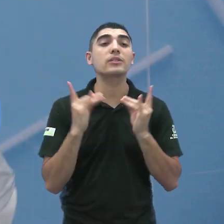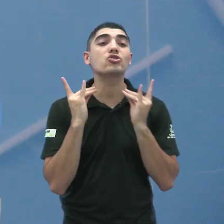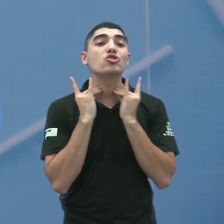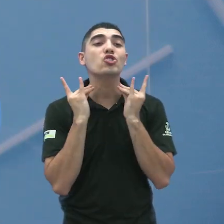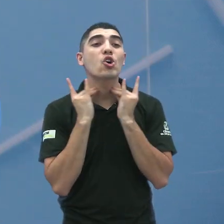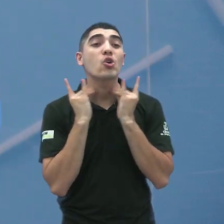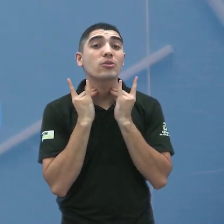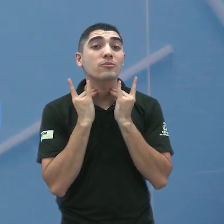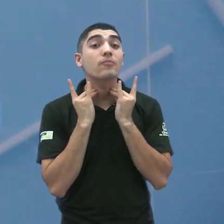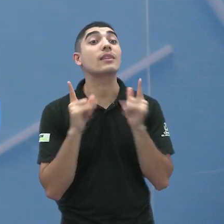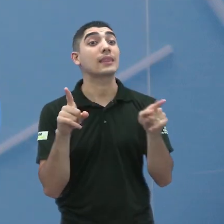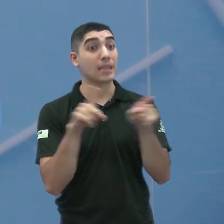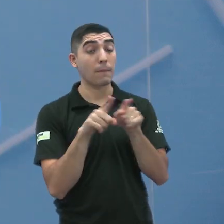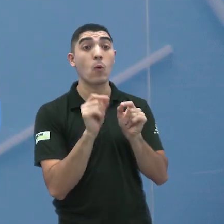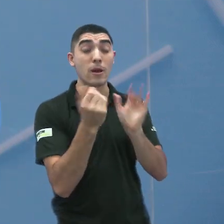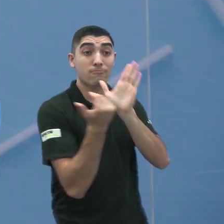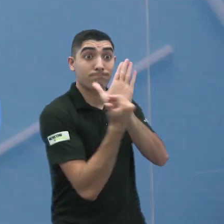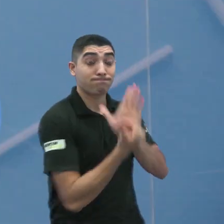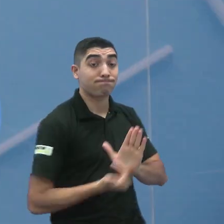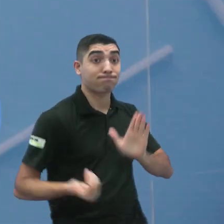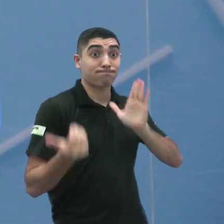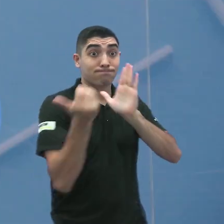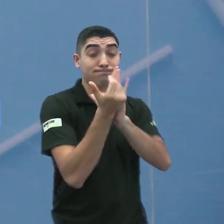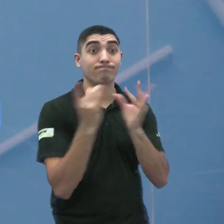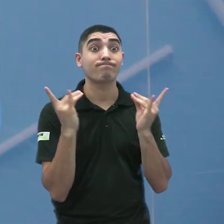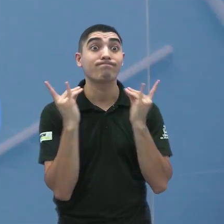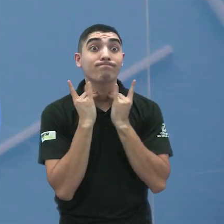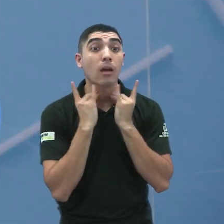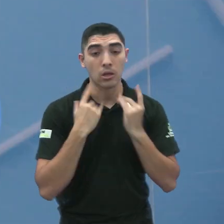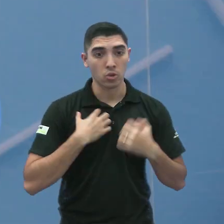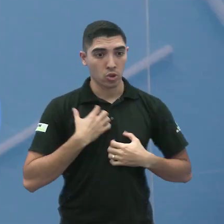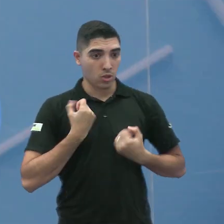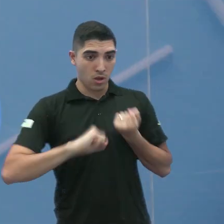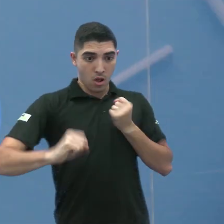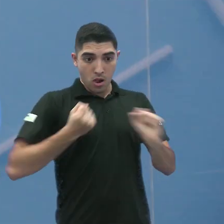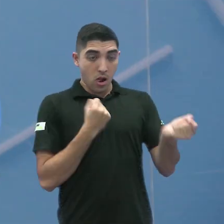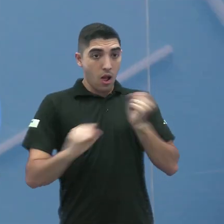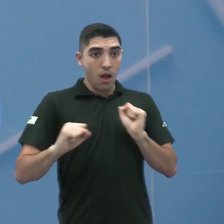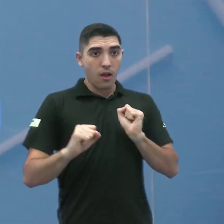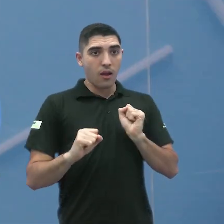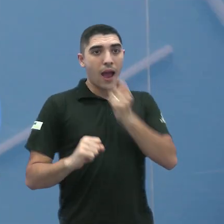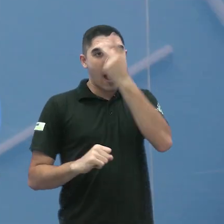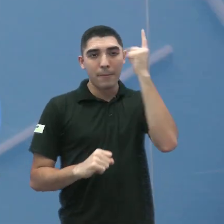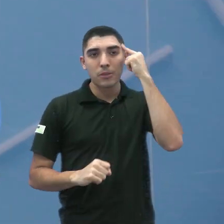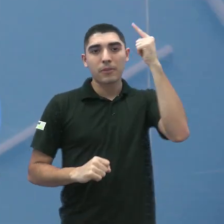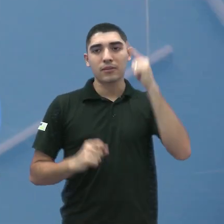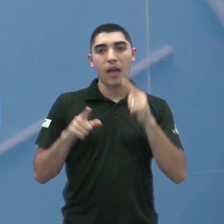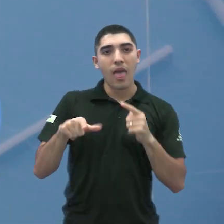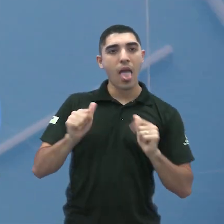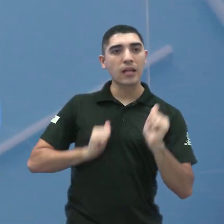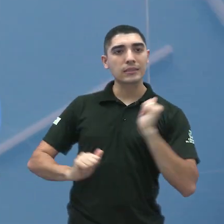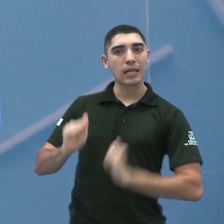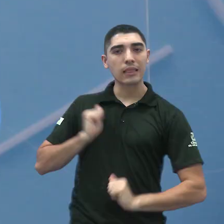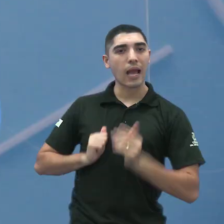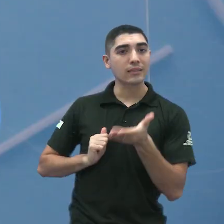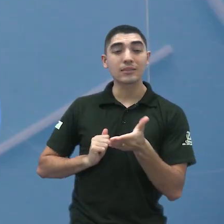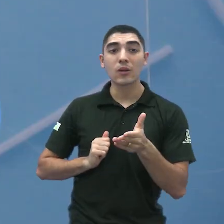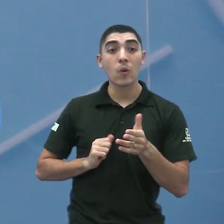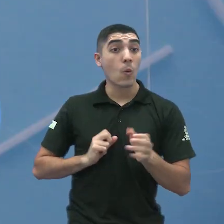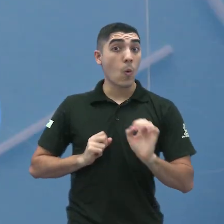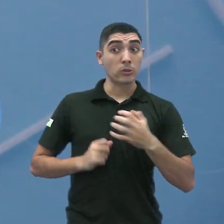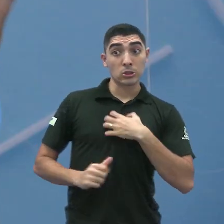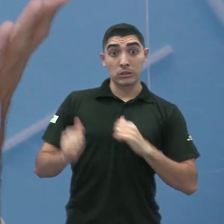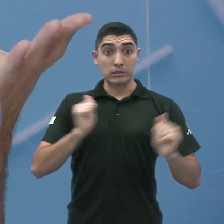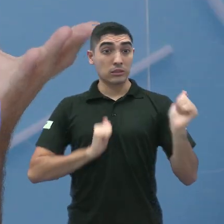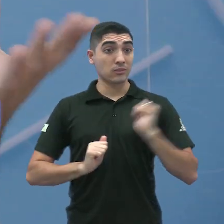como o hipertireoidismo simula um quadro de agitação, de euforia, eventualmente de ansiedade, ou, muito comum, crises de ansiedade. Assim